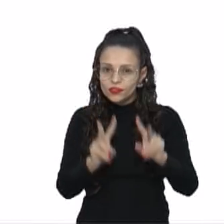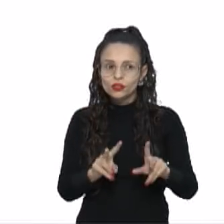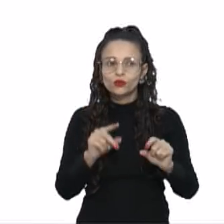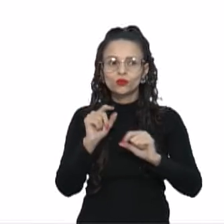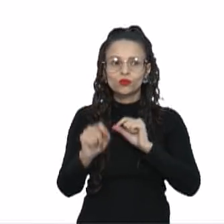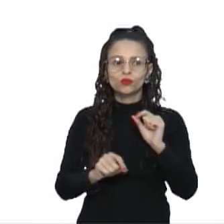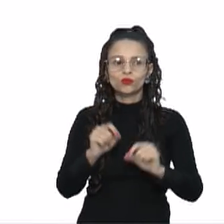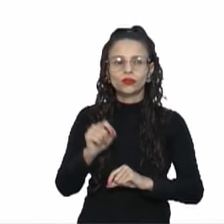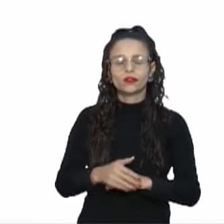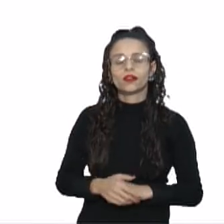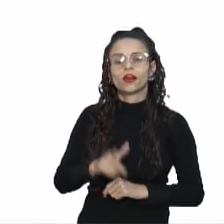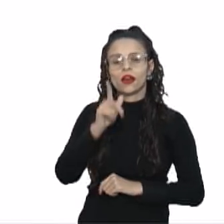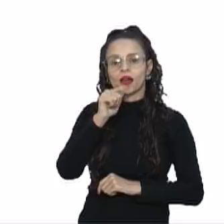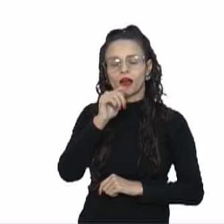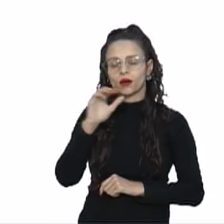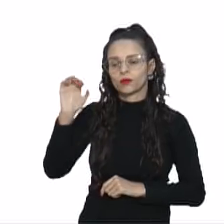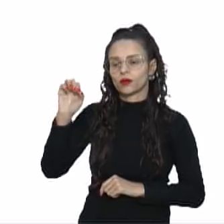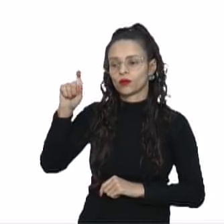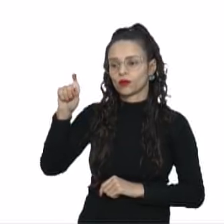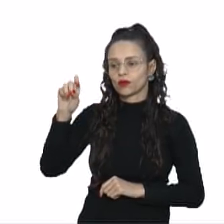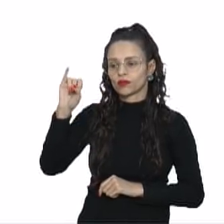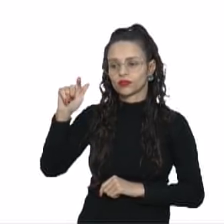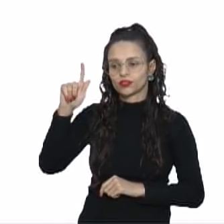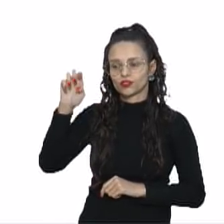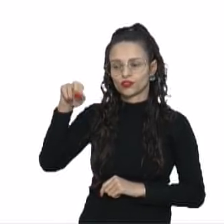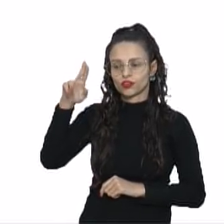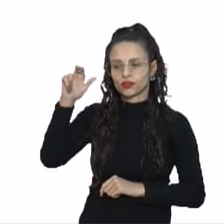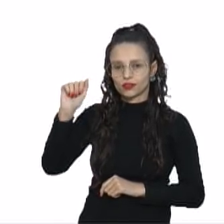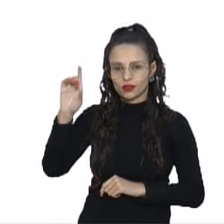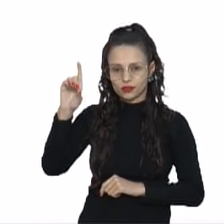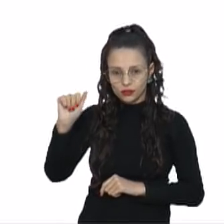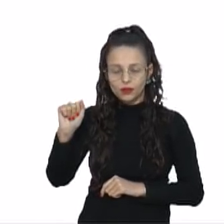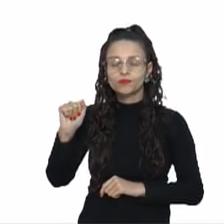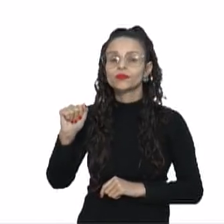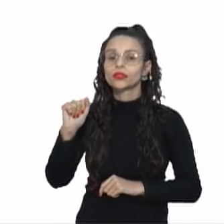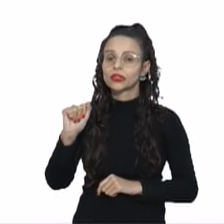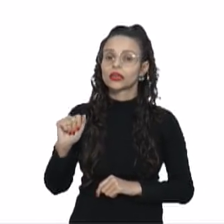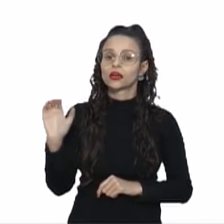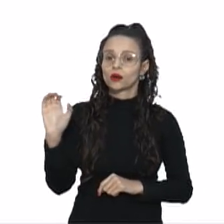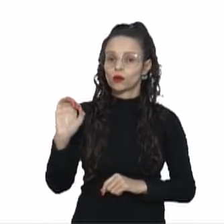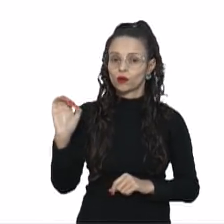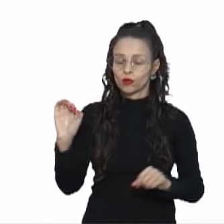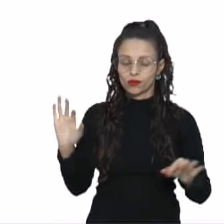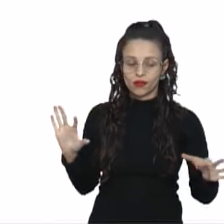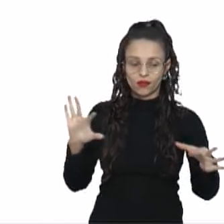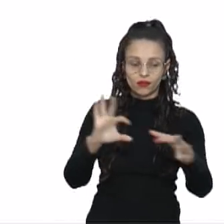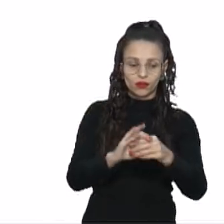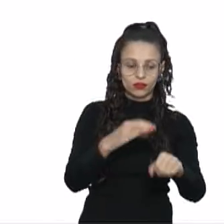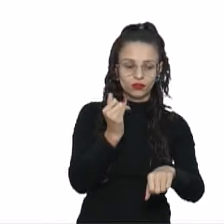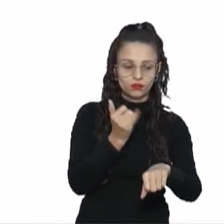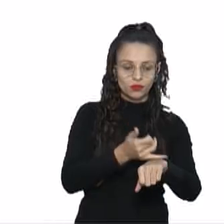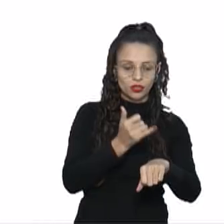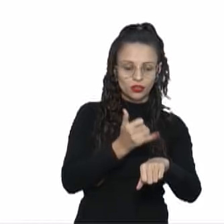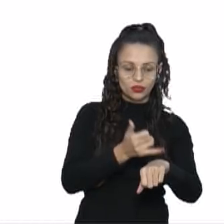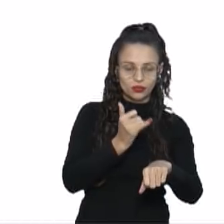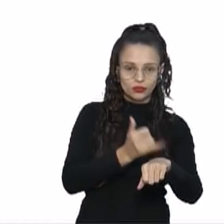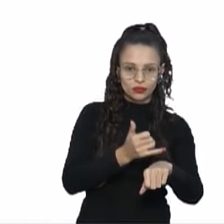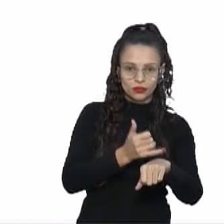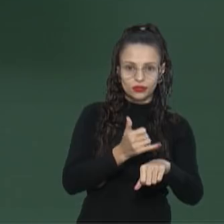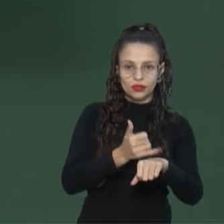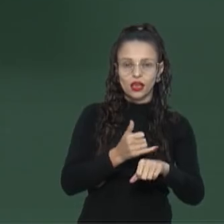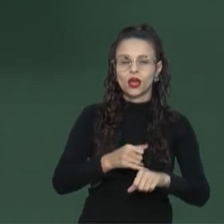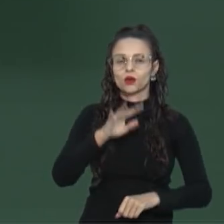da água oxigenada. É um óxido onde o oxigênio está ligado com algum metal alcalino, primeira coluna da